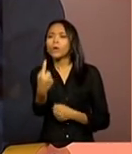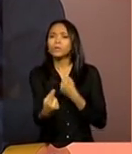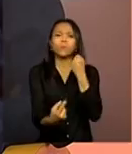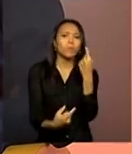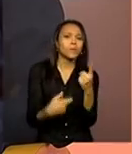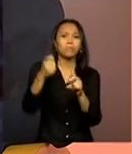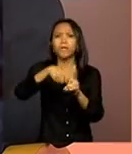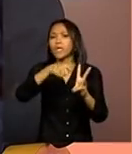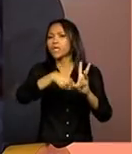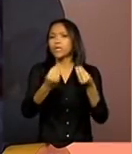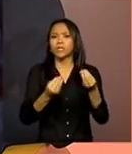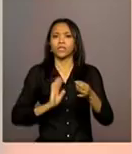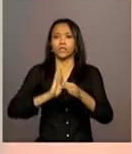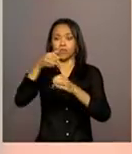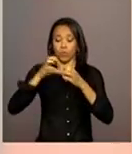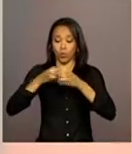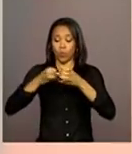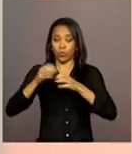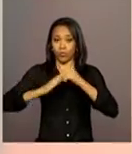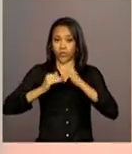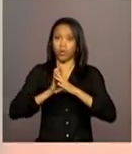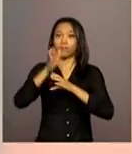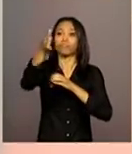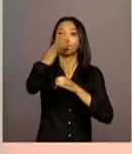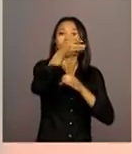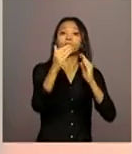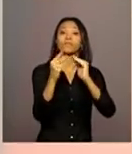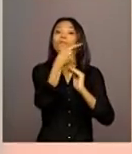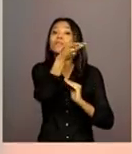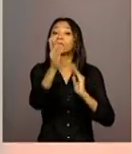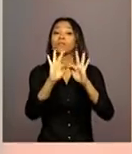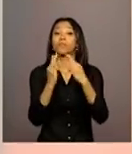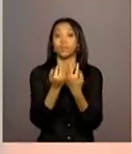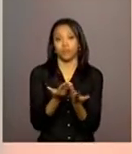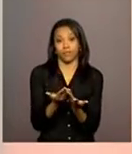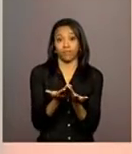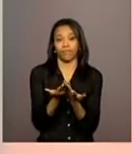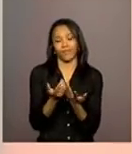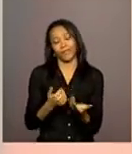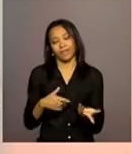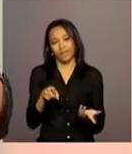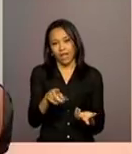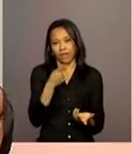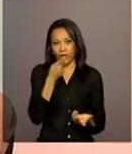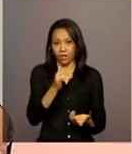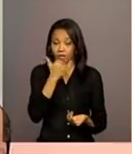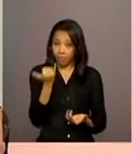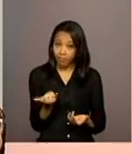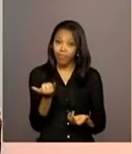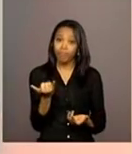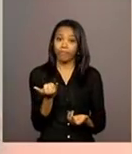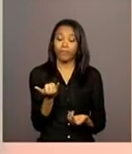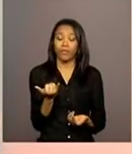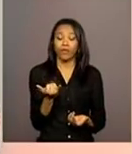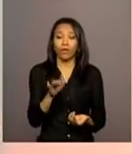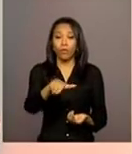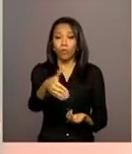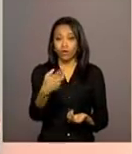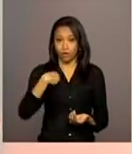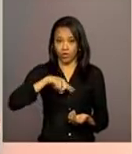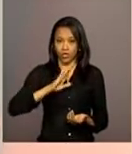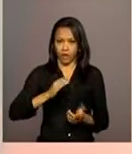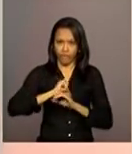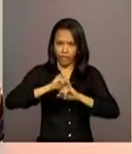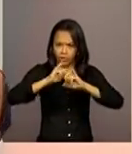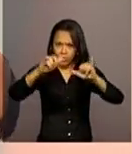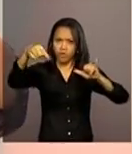comunidade isso vai depender Eduardo do planejamento né conforme a gente vem eh reforçando